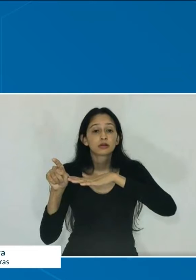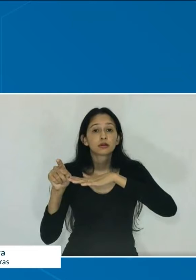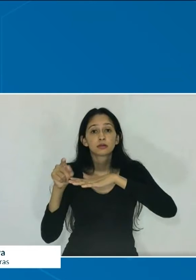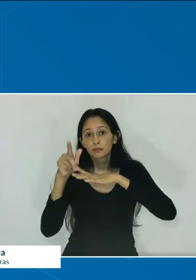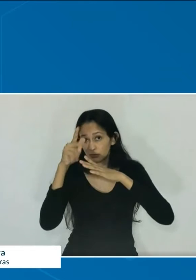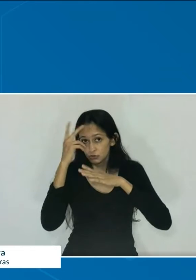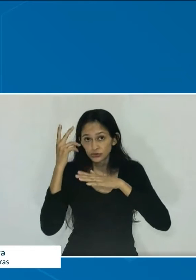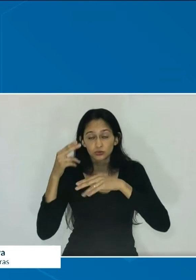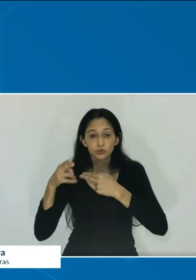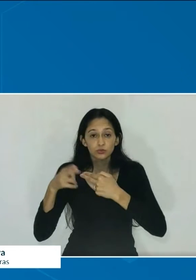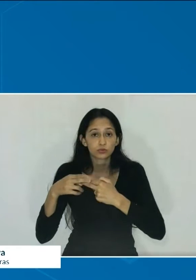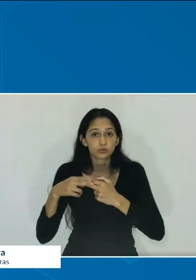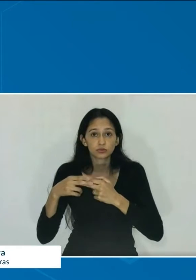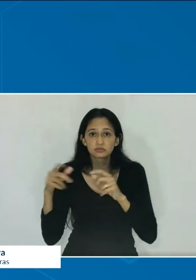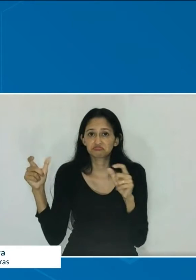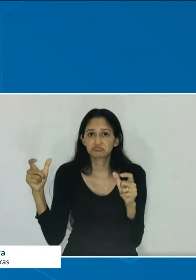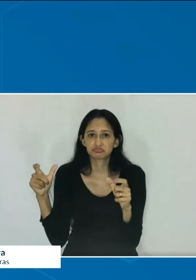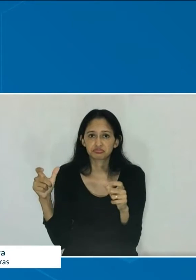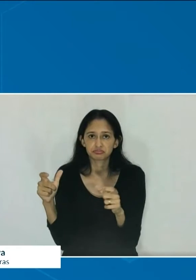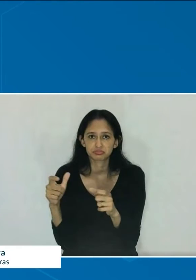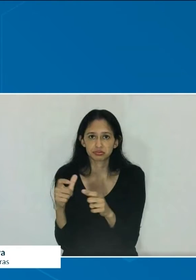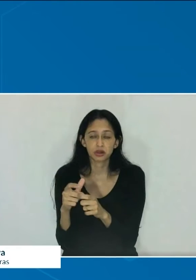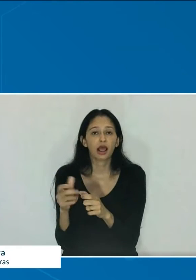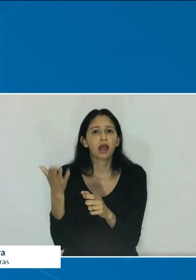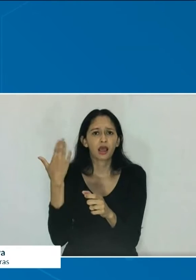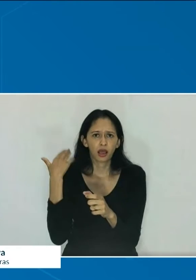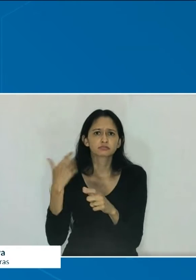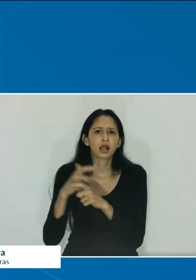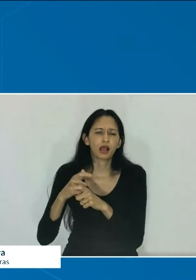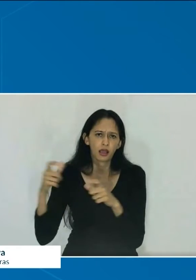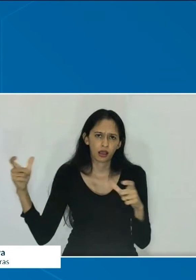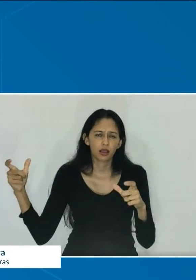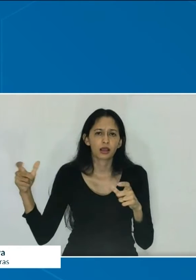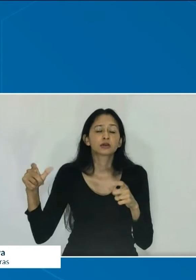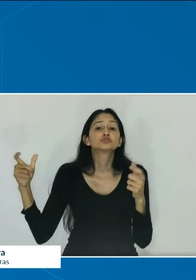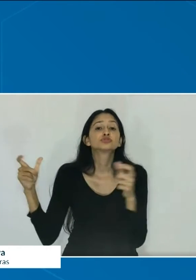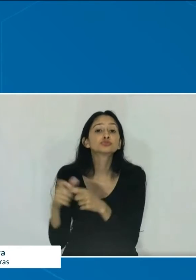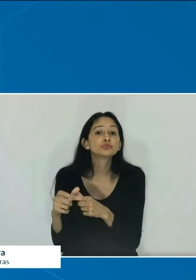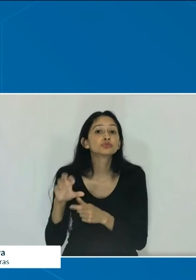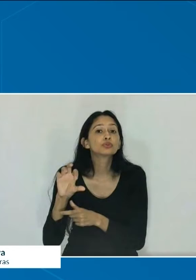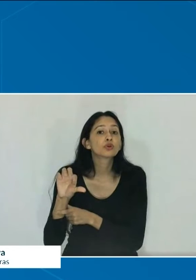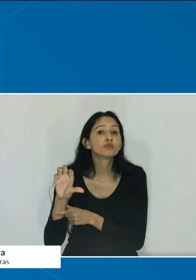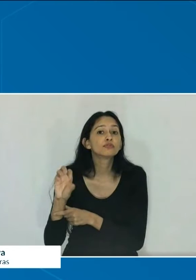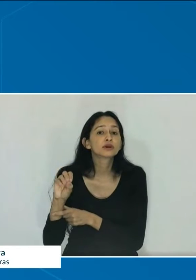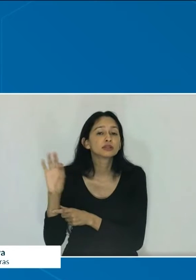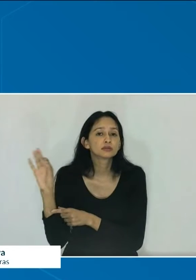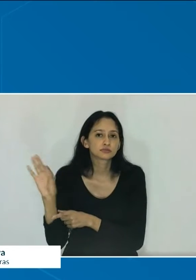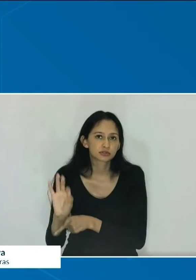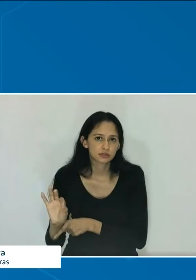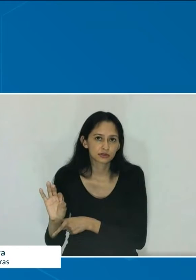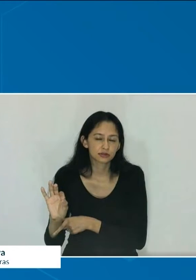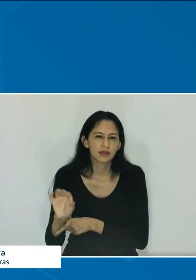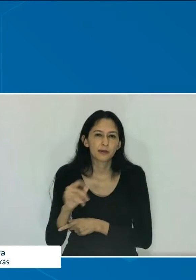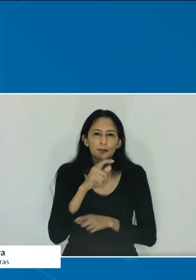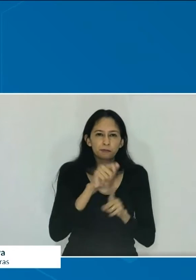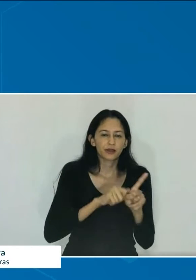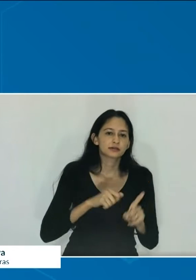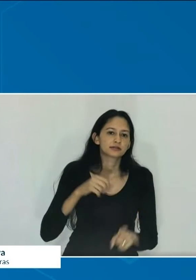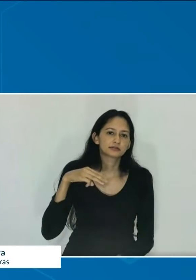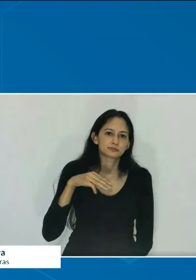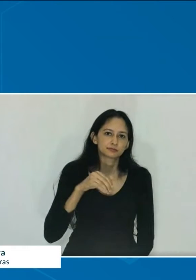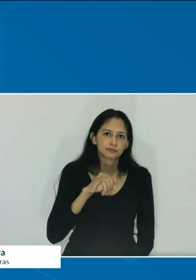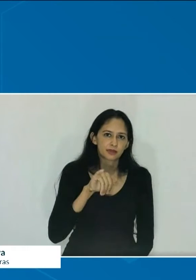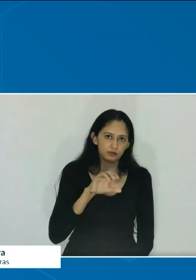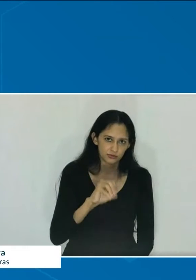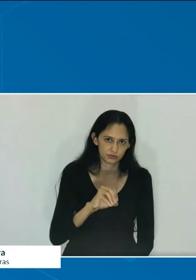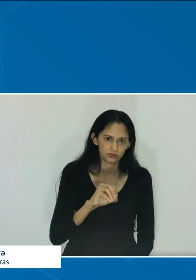demanda inimaginável, que chegou até 90%. Ele tinha, até maio, 100 funcionários que já tinham morrido